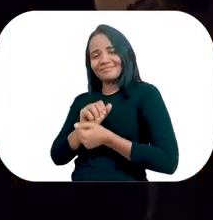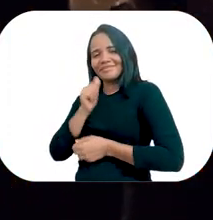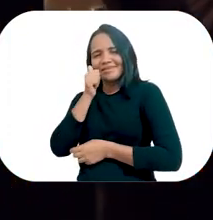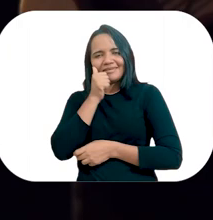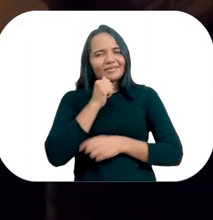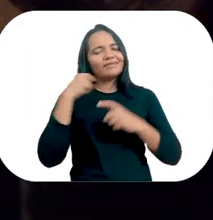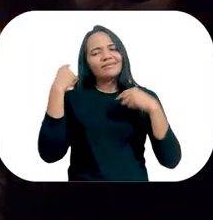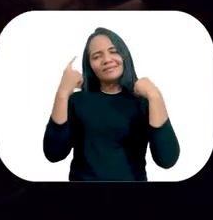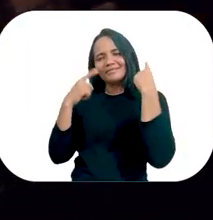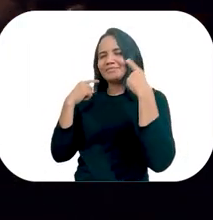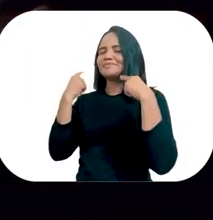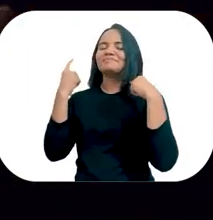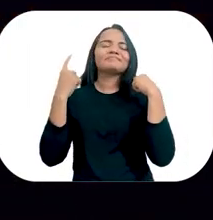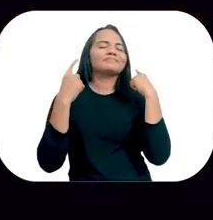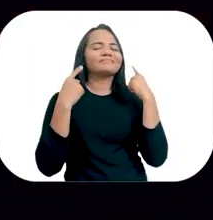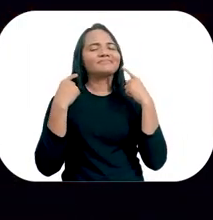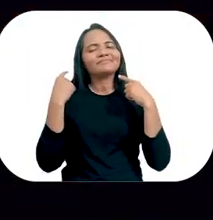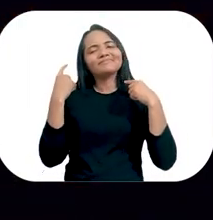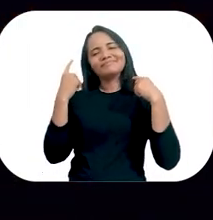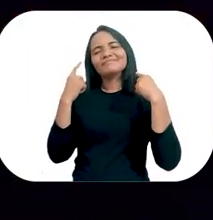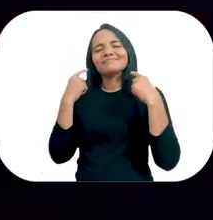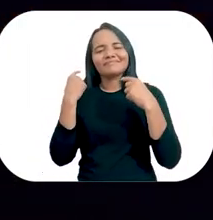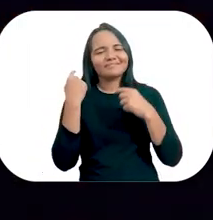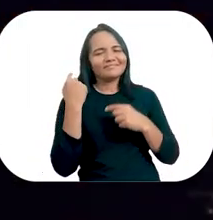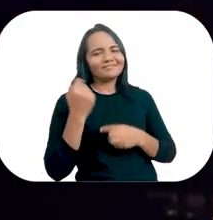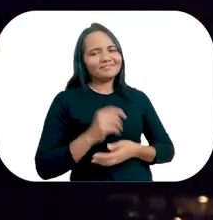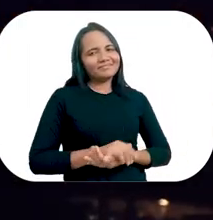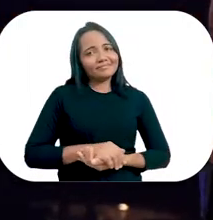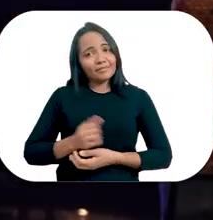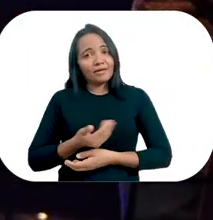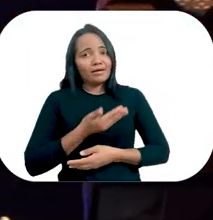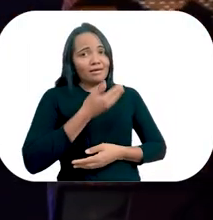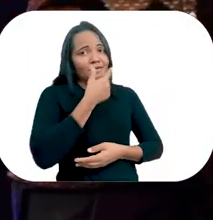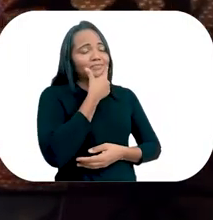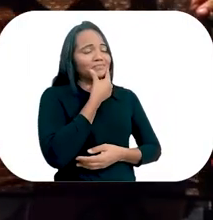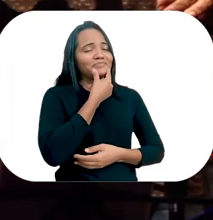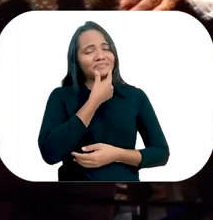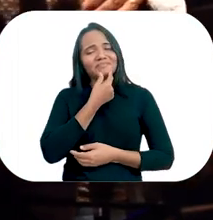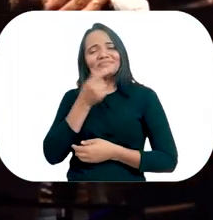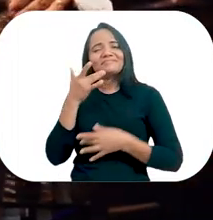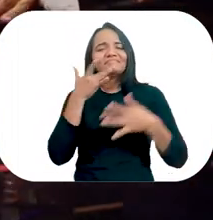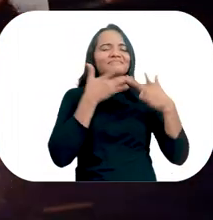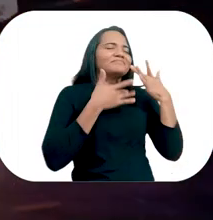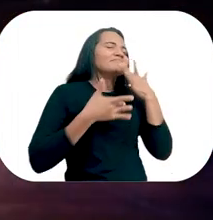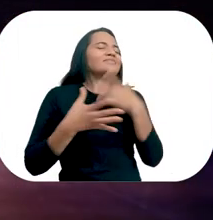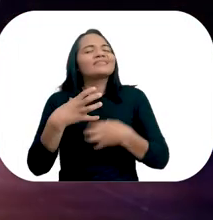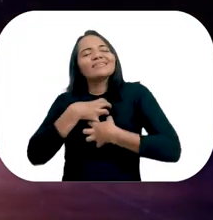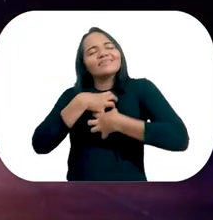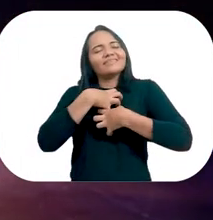Ela é louca, muito louca, e ele adora a sua